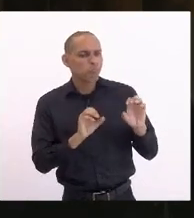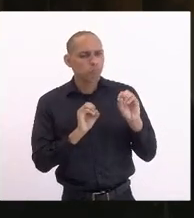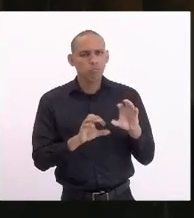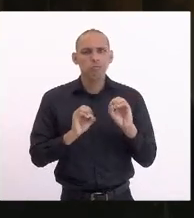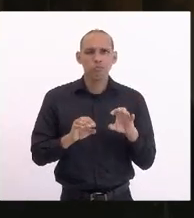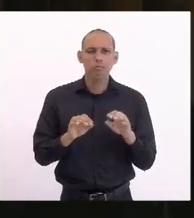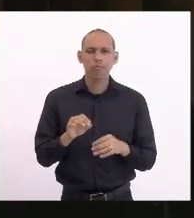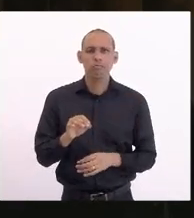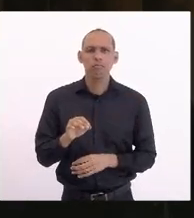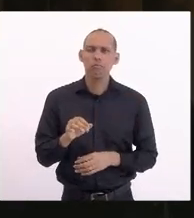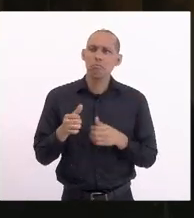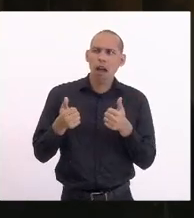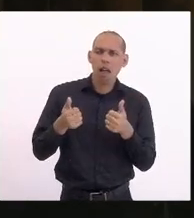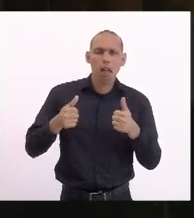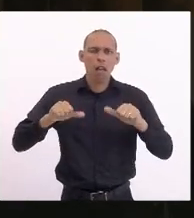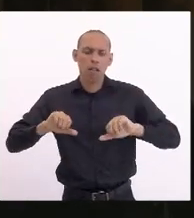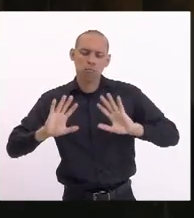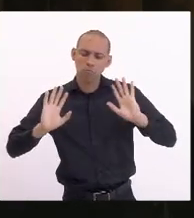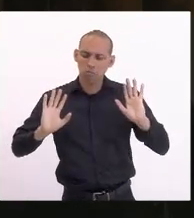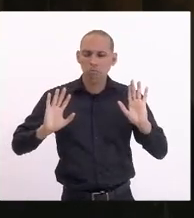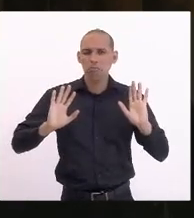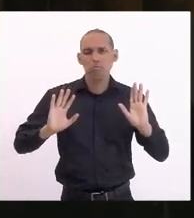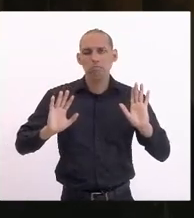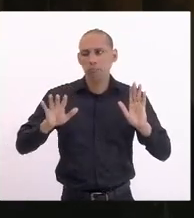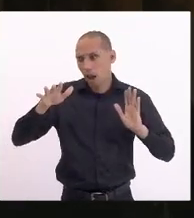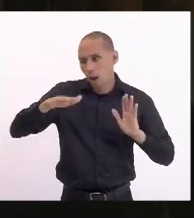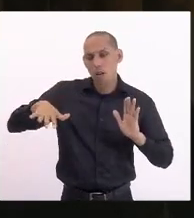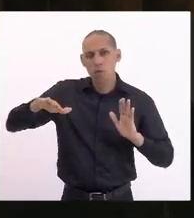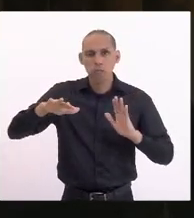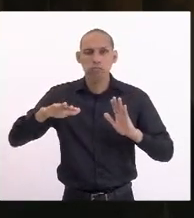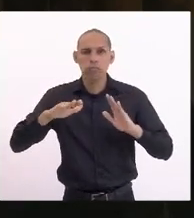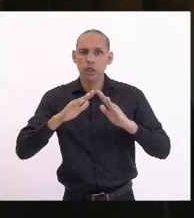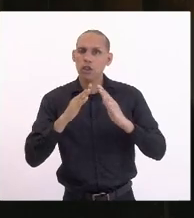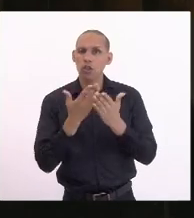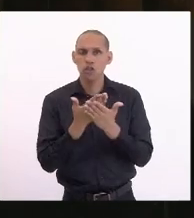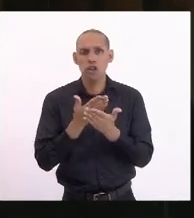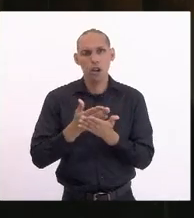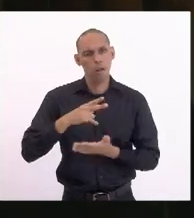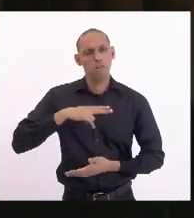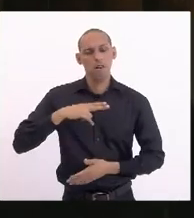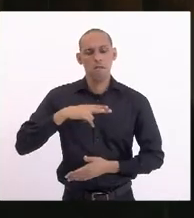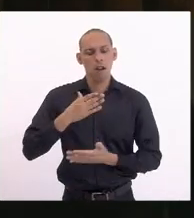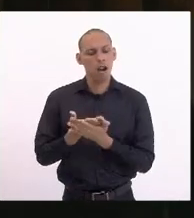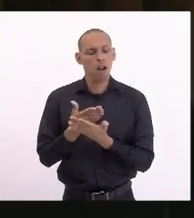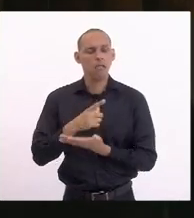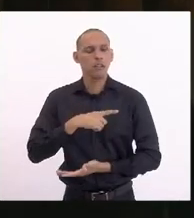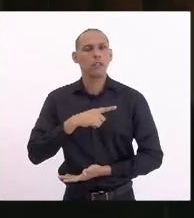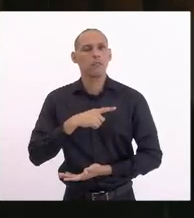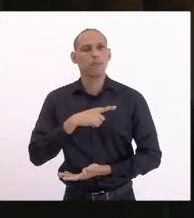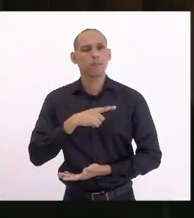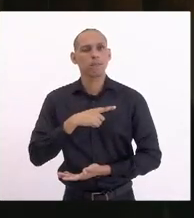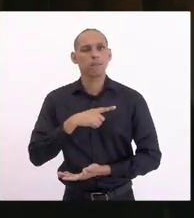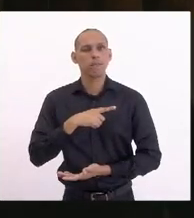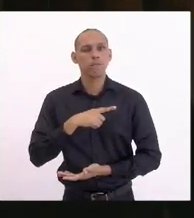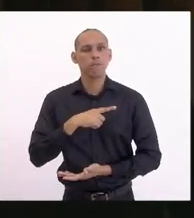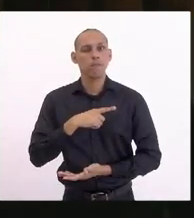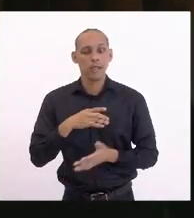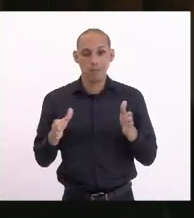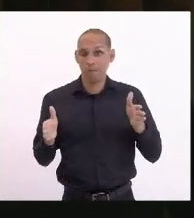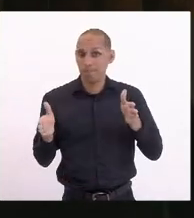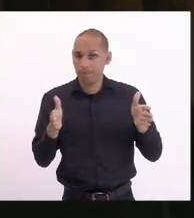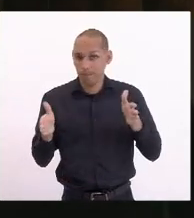ou mal, as crianças das escolas privadas tiveram aula. Nesse ínterim, as